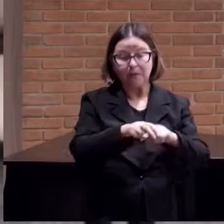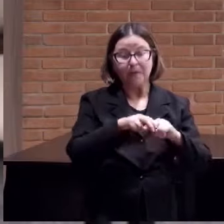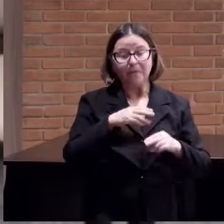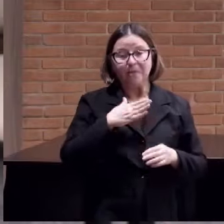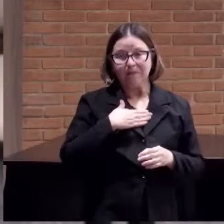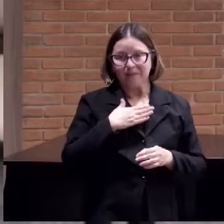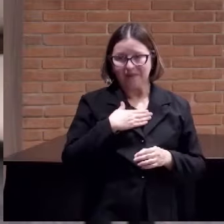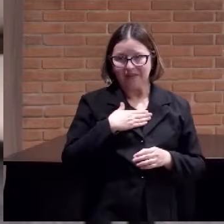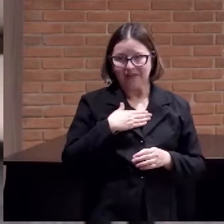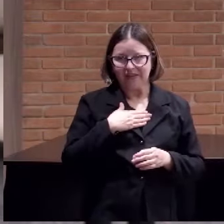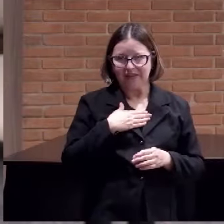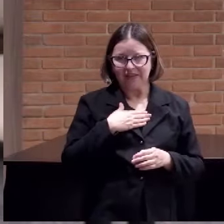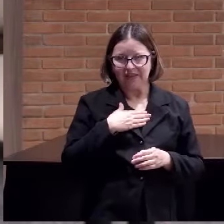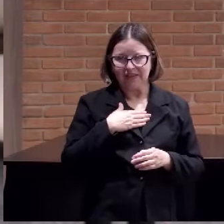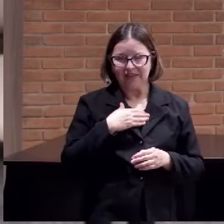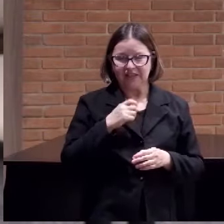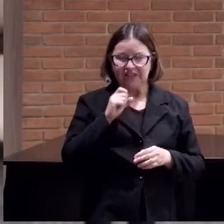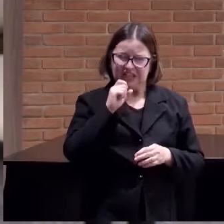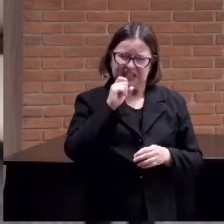vos injuriarem